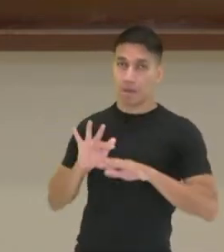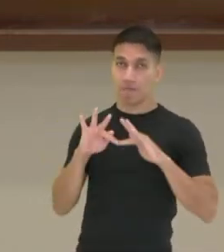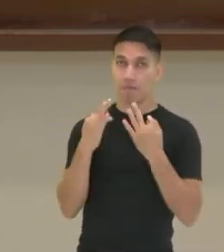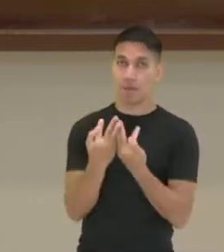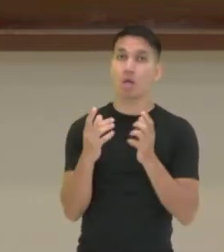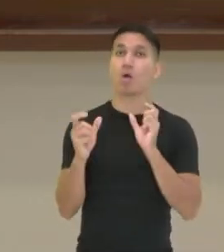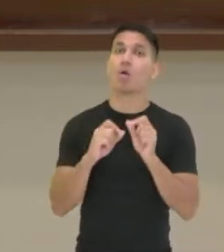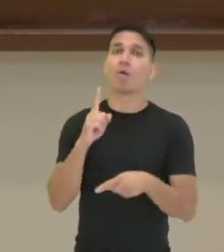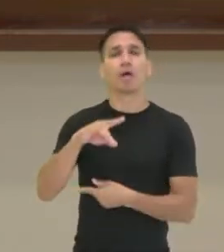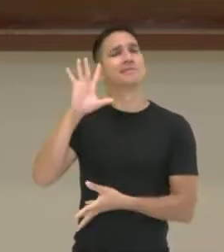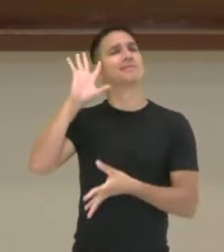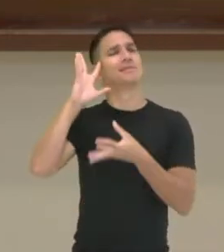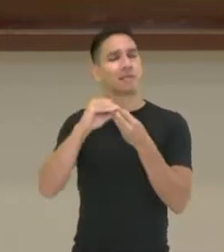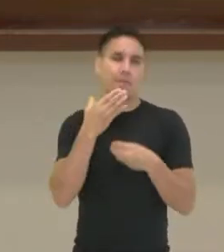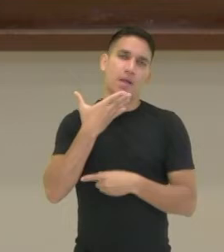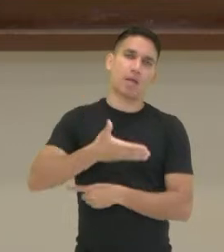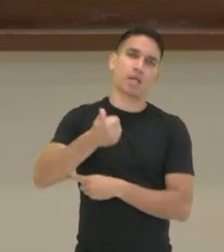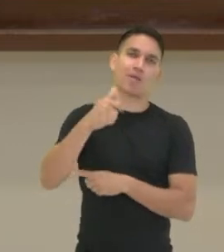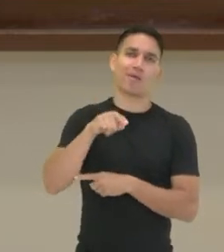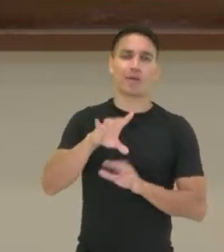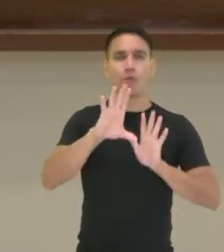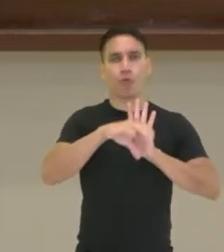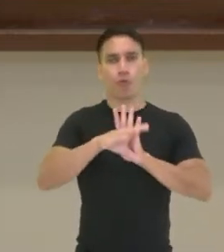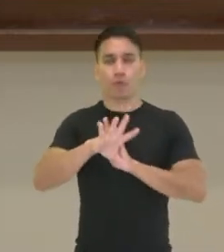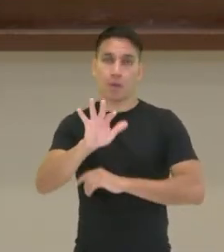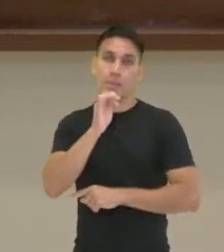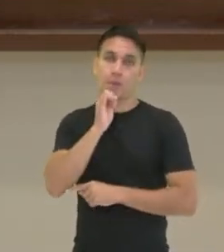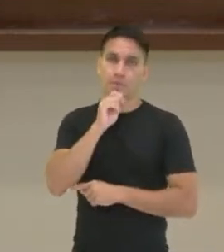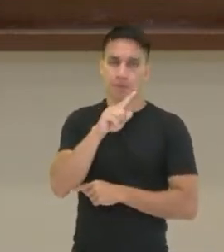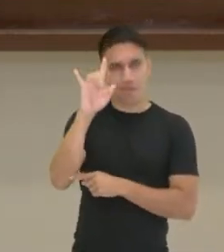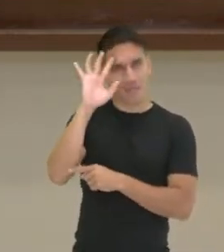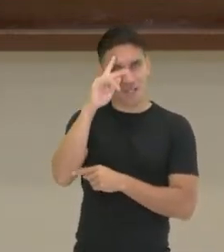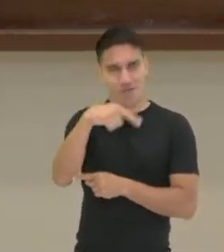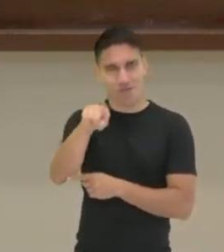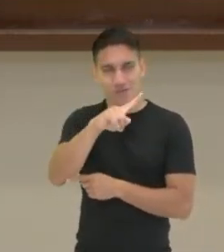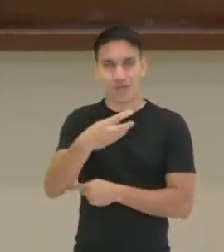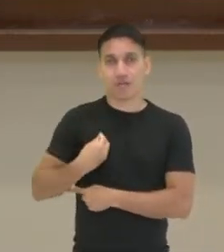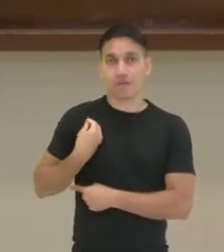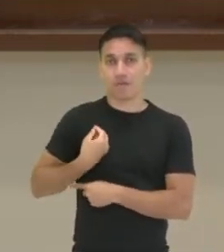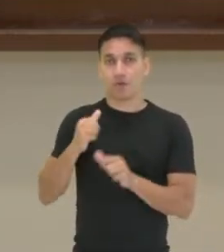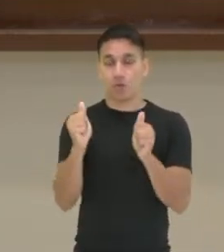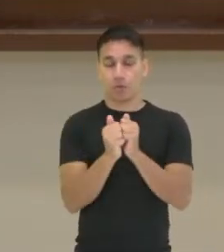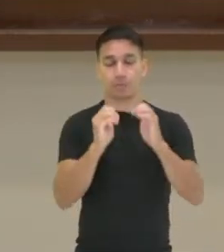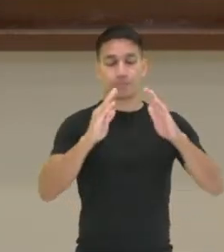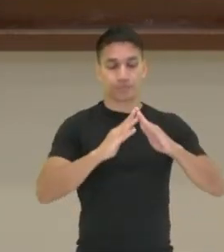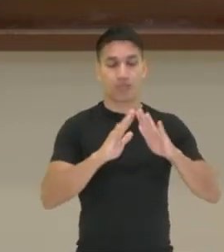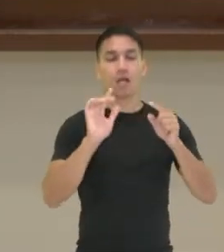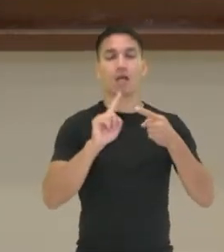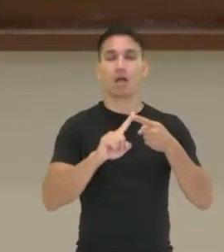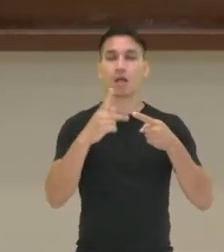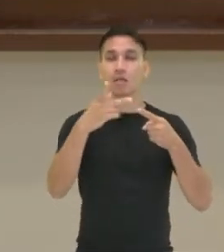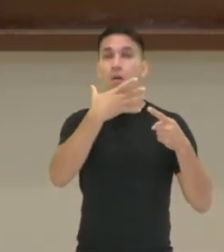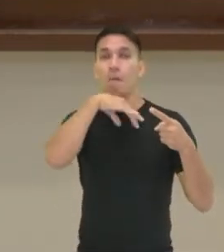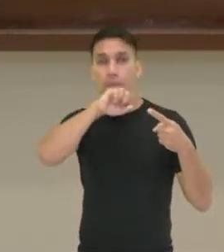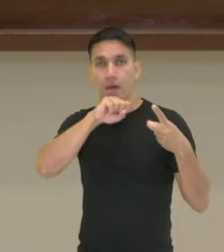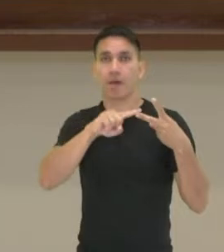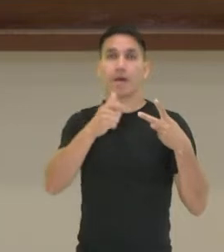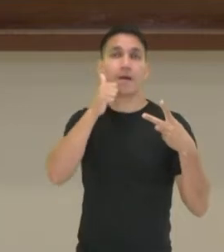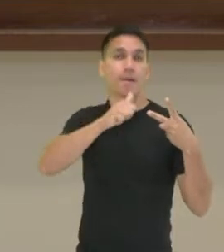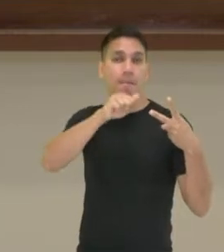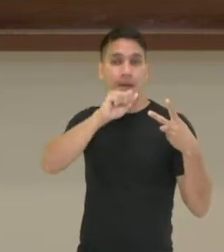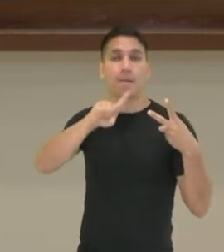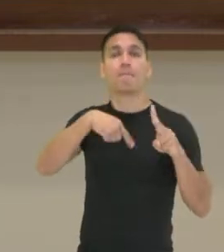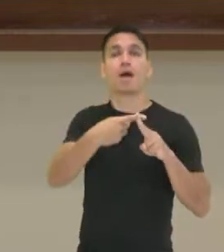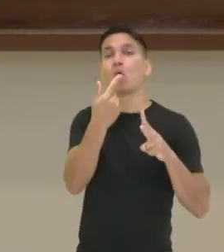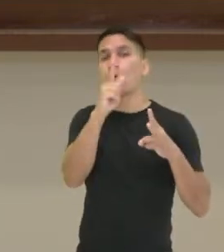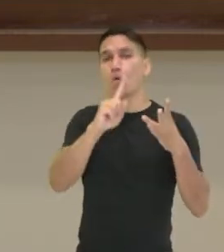um entendimento melhor desse conceito. Então imagine que você vive com seu pai e sua mãe e você tem mais um irmão. Então